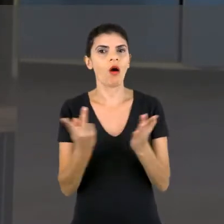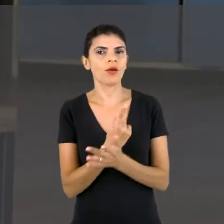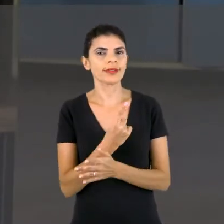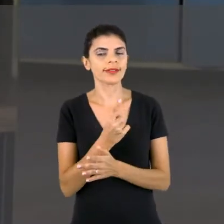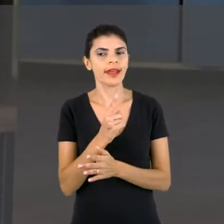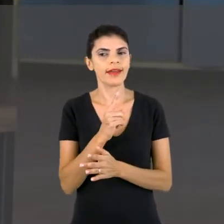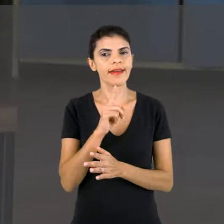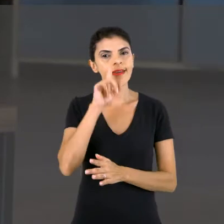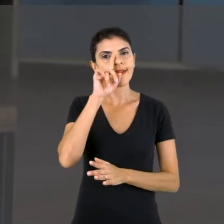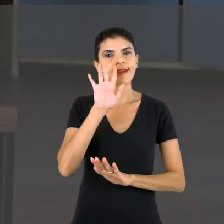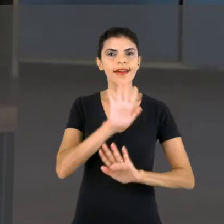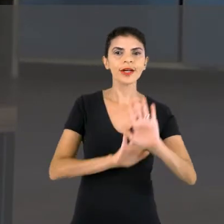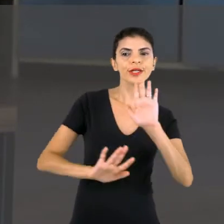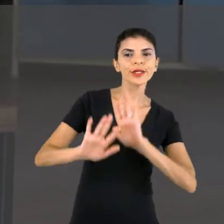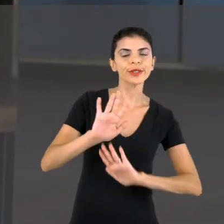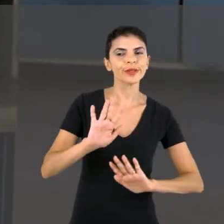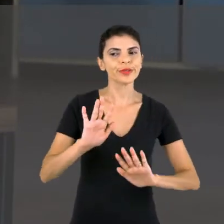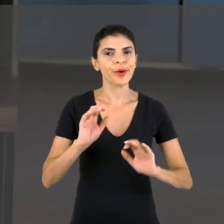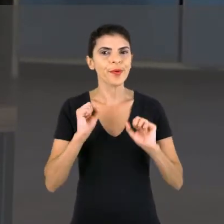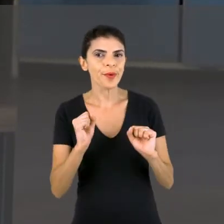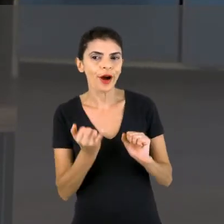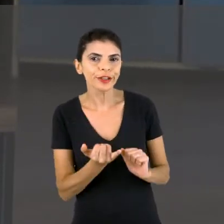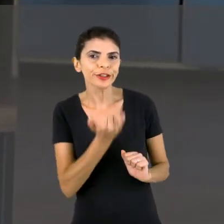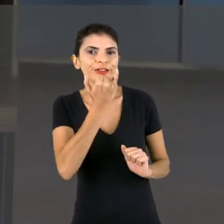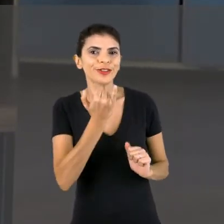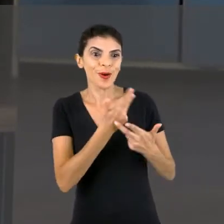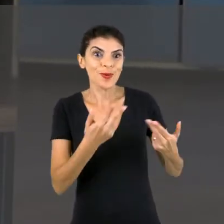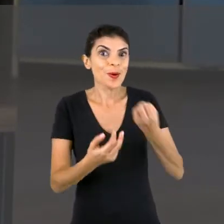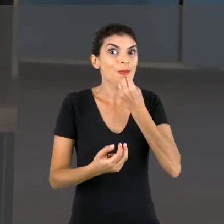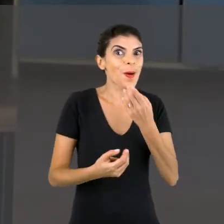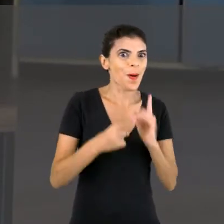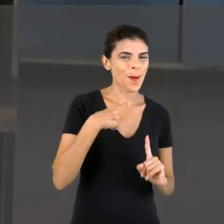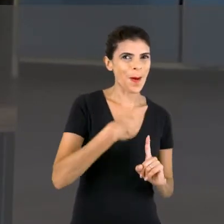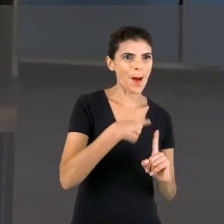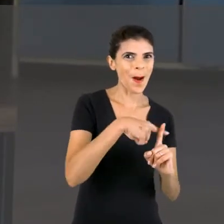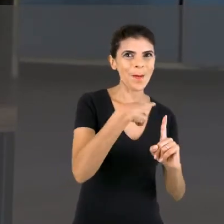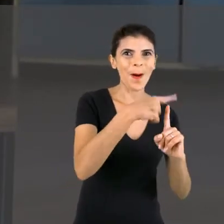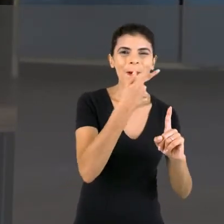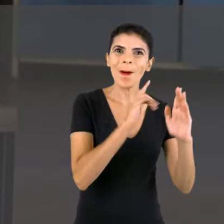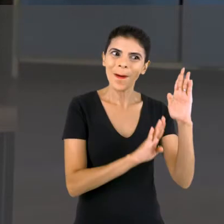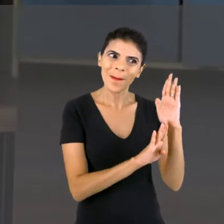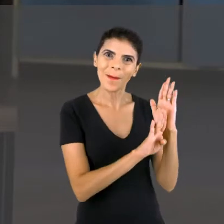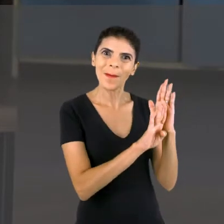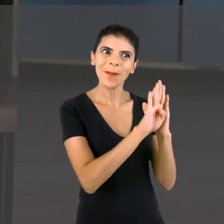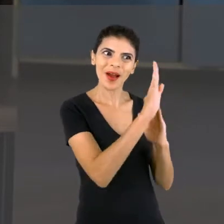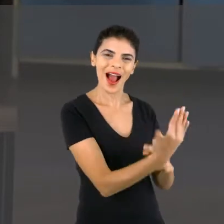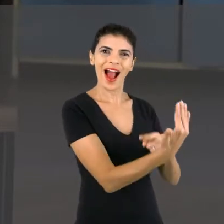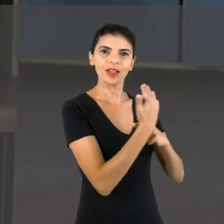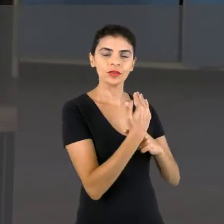nos riscos. Se eu quero estar junto nos bônus, né, do que aquele coletivo está